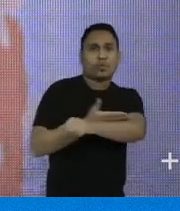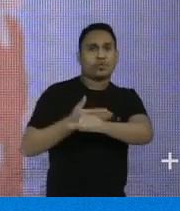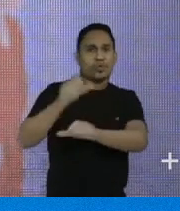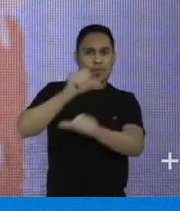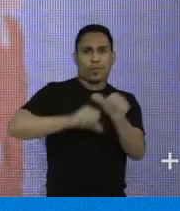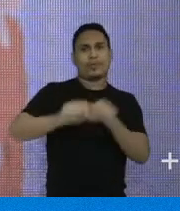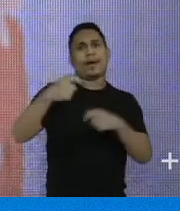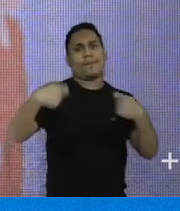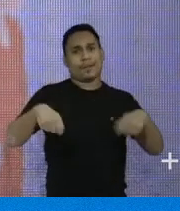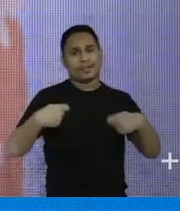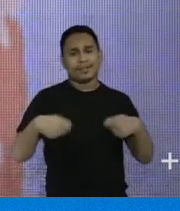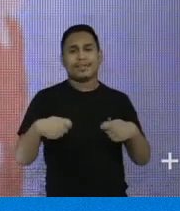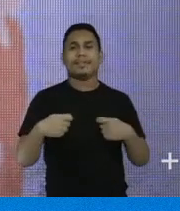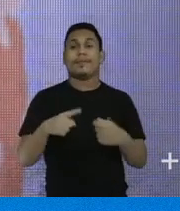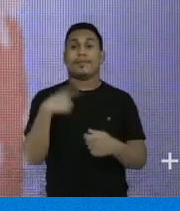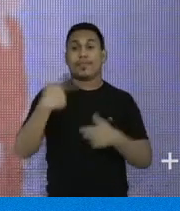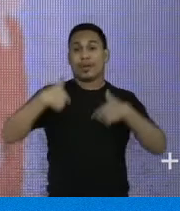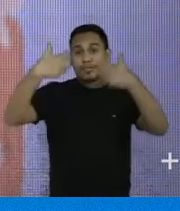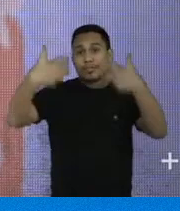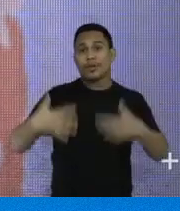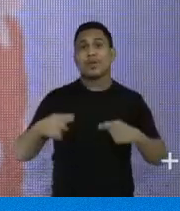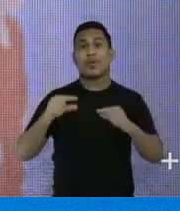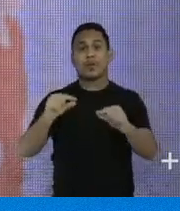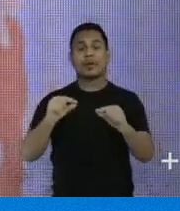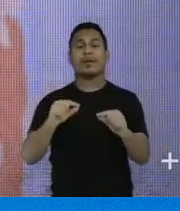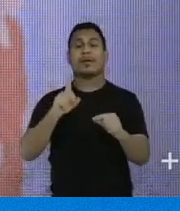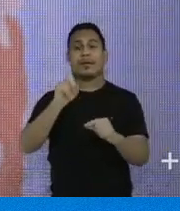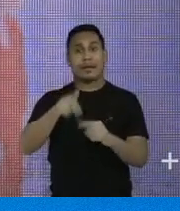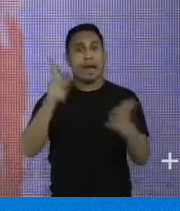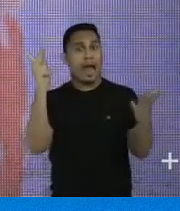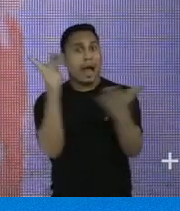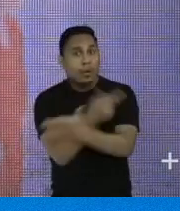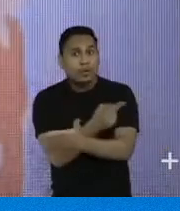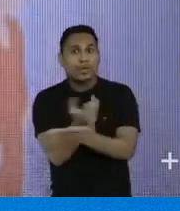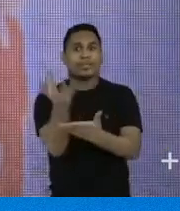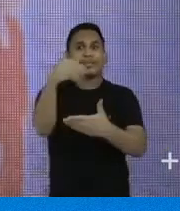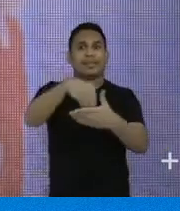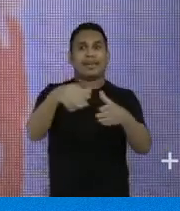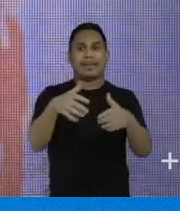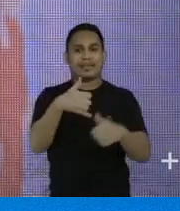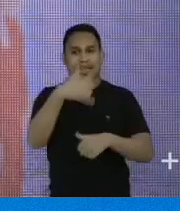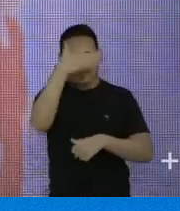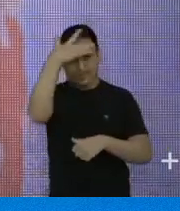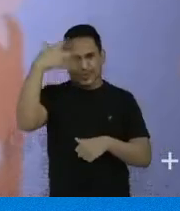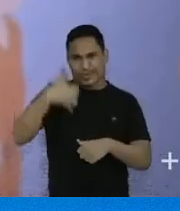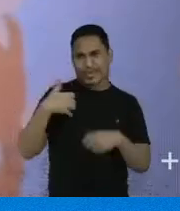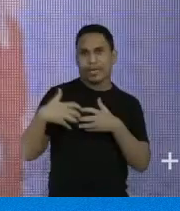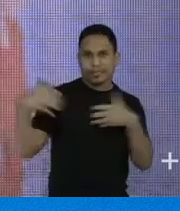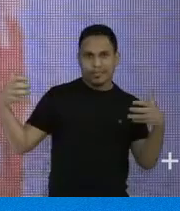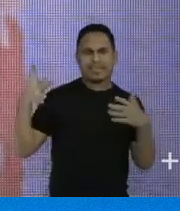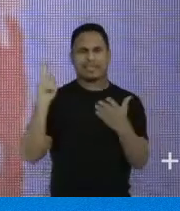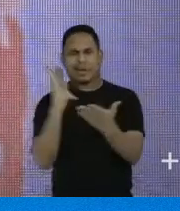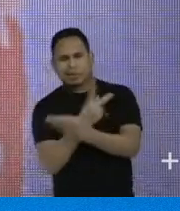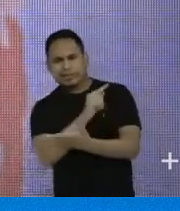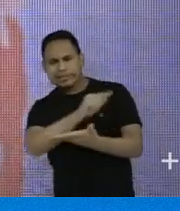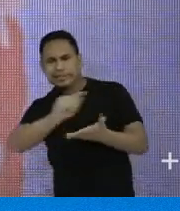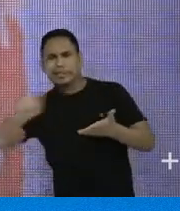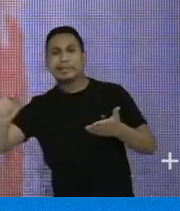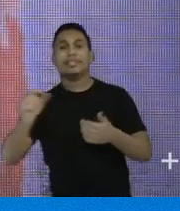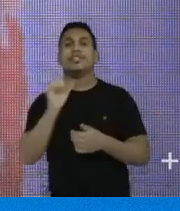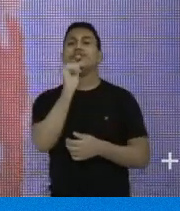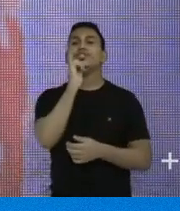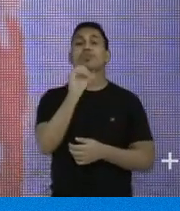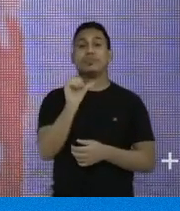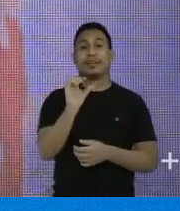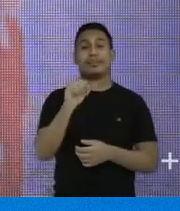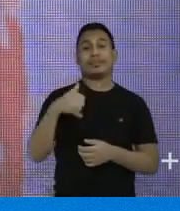gente falou a princípio que era mais frequente na população de mais idade. Então, imagina, uma pessoa tem 60 anos, passou uma grande